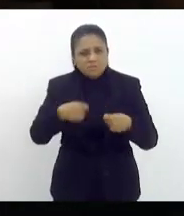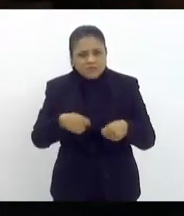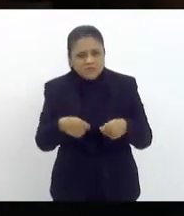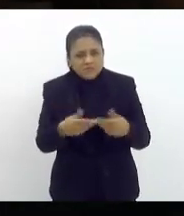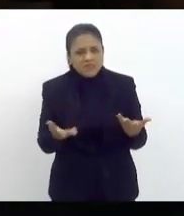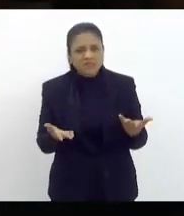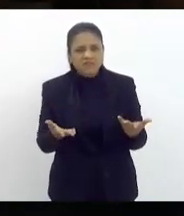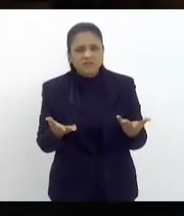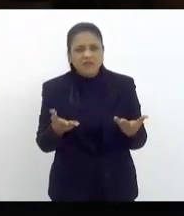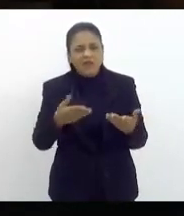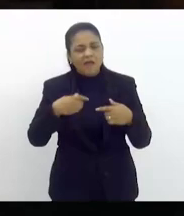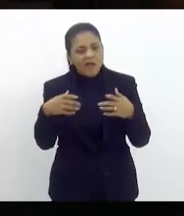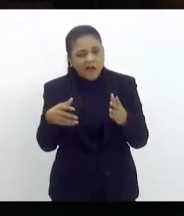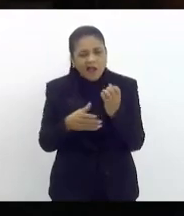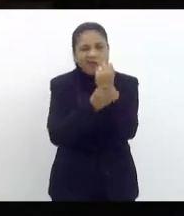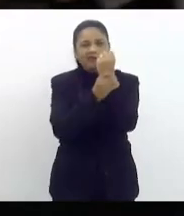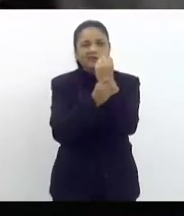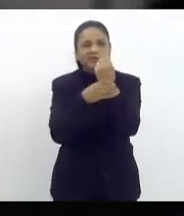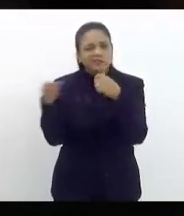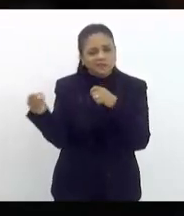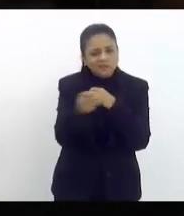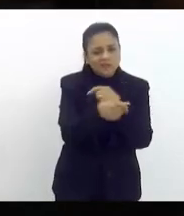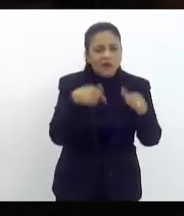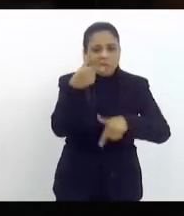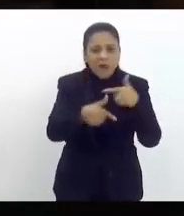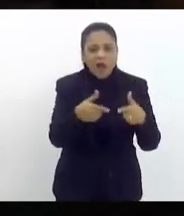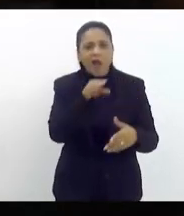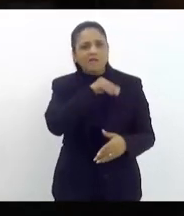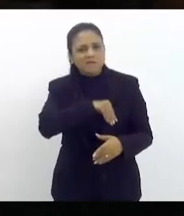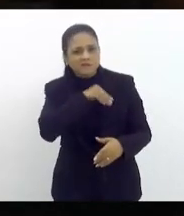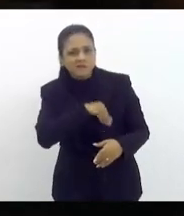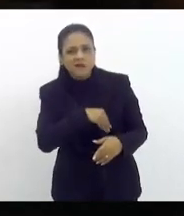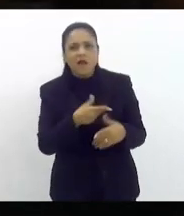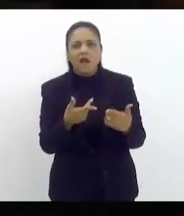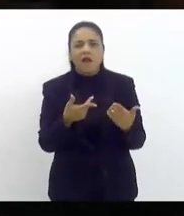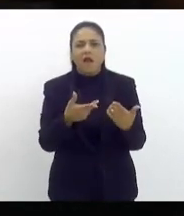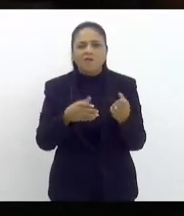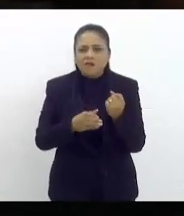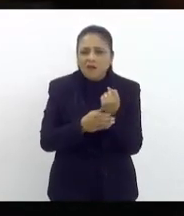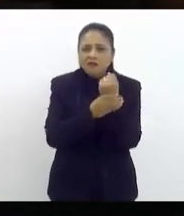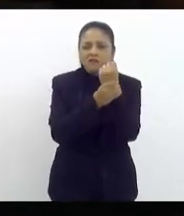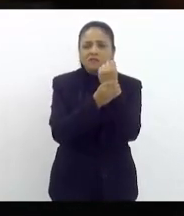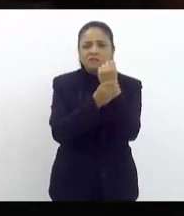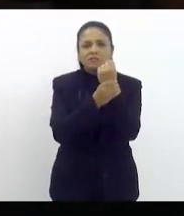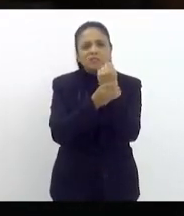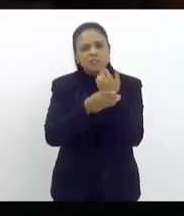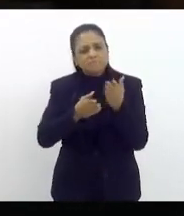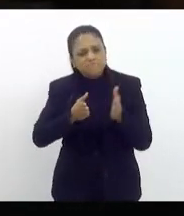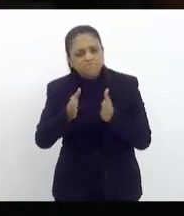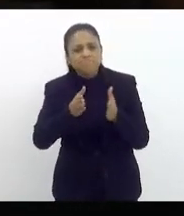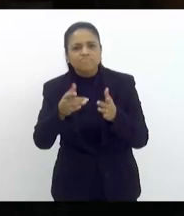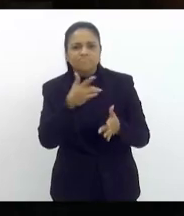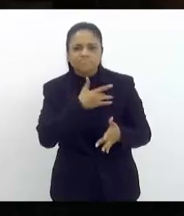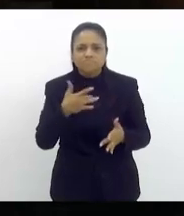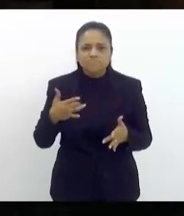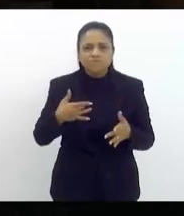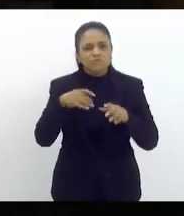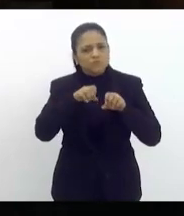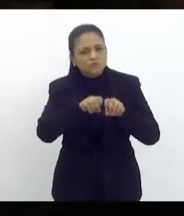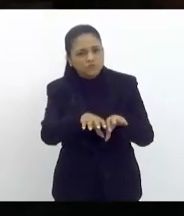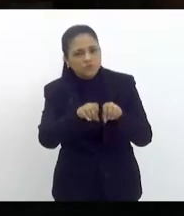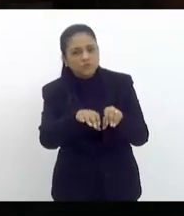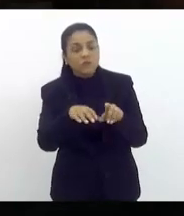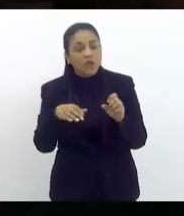é garantir emprego, é garantir renda, é garantir acesso à saúde, acesso à educação. Isso